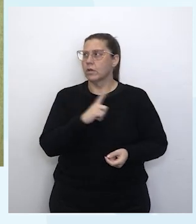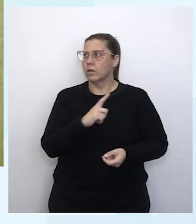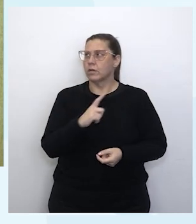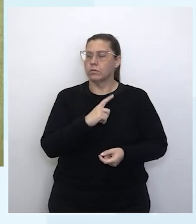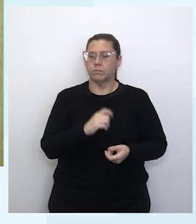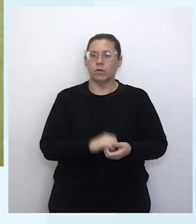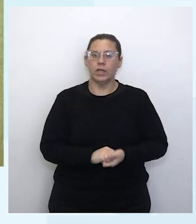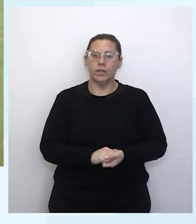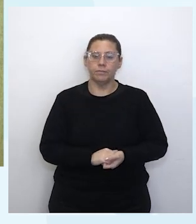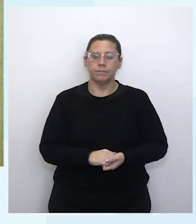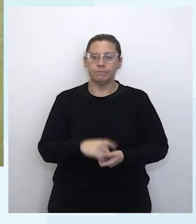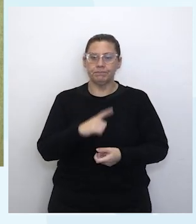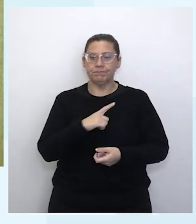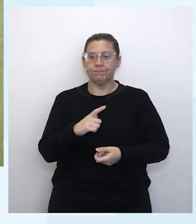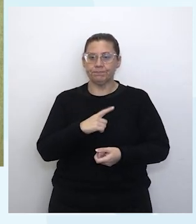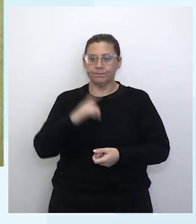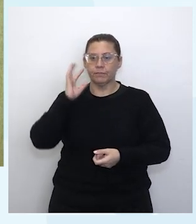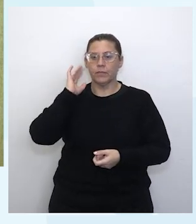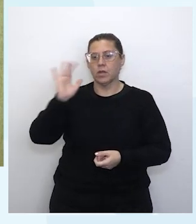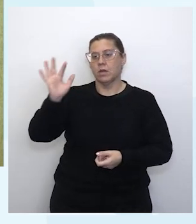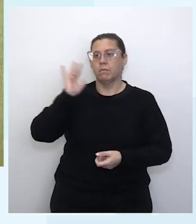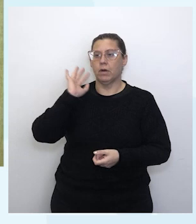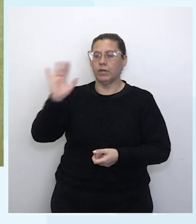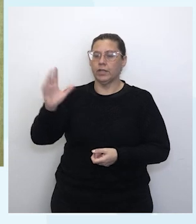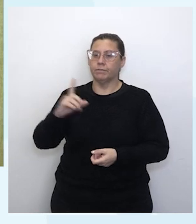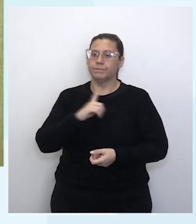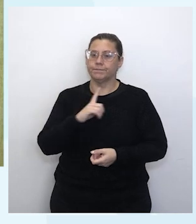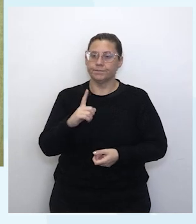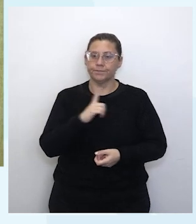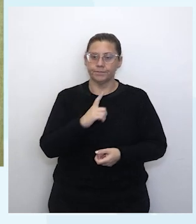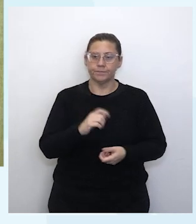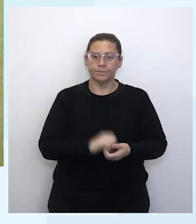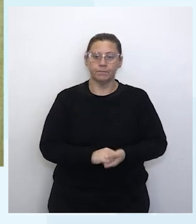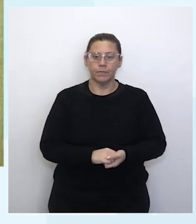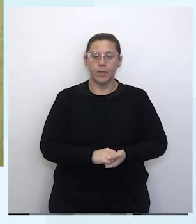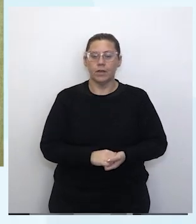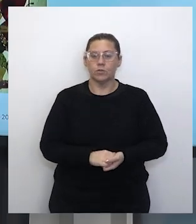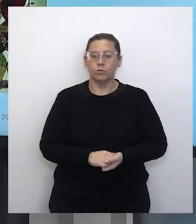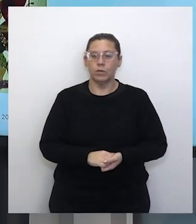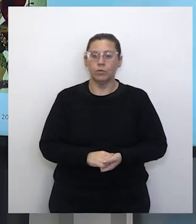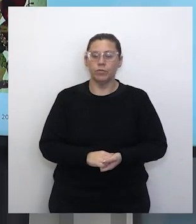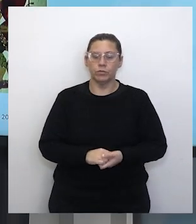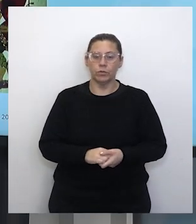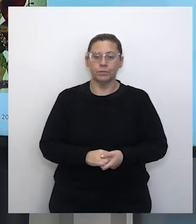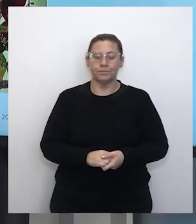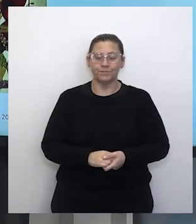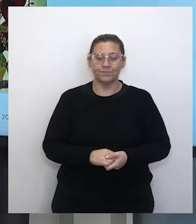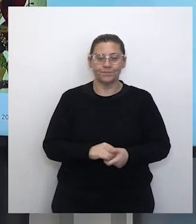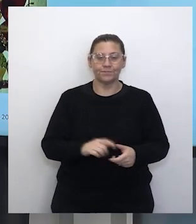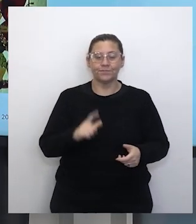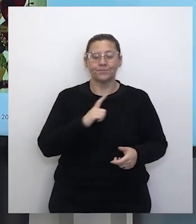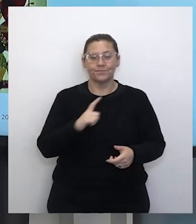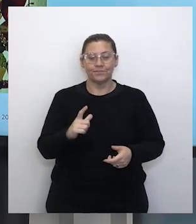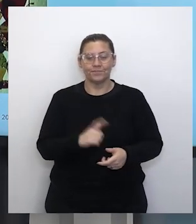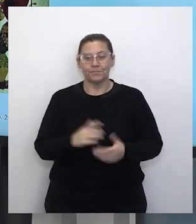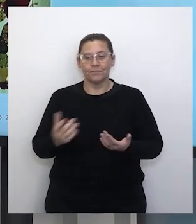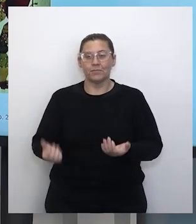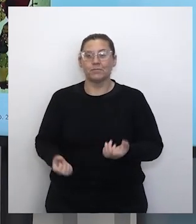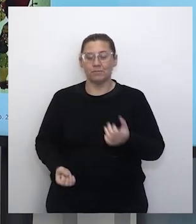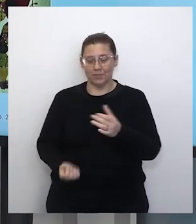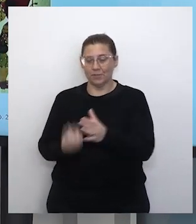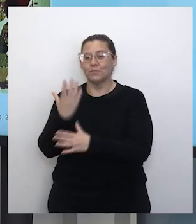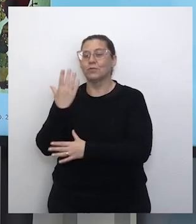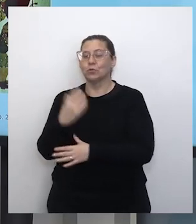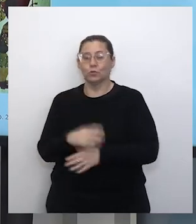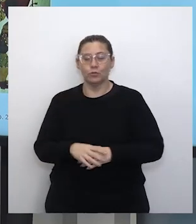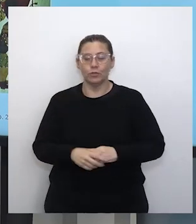o entretenimento, ela tinha uma função diferente. A ideia dos gregos, ao promoverem, né, o movimento